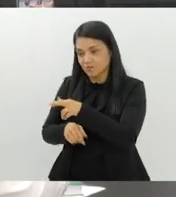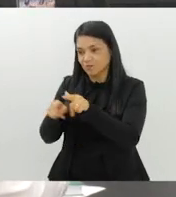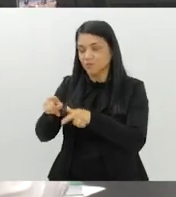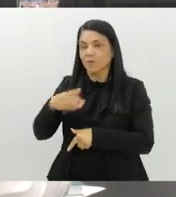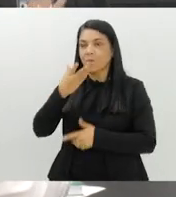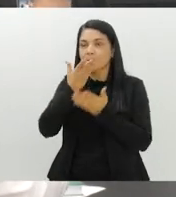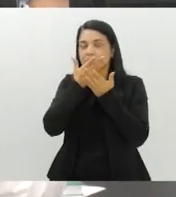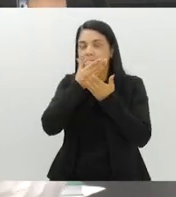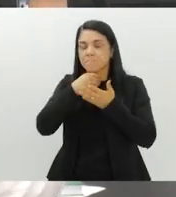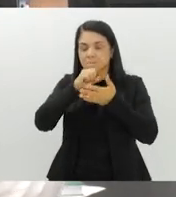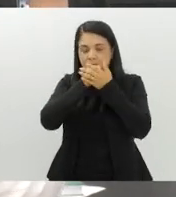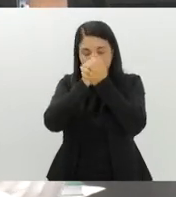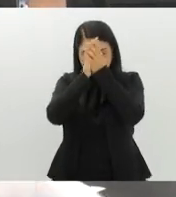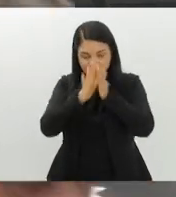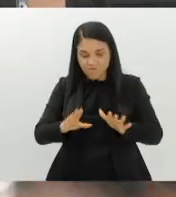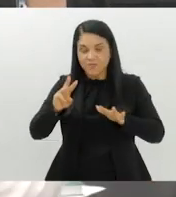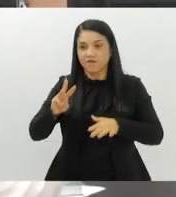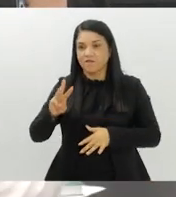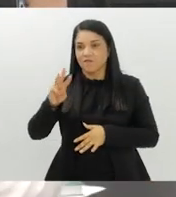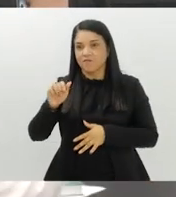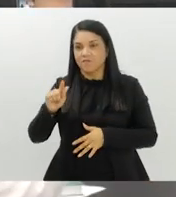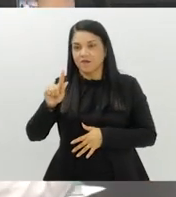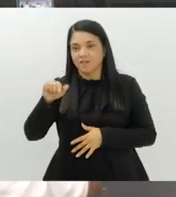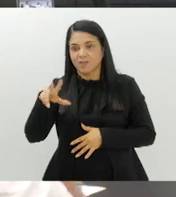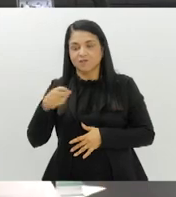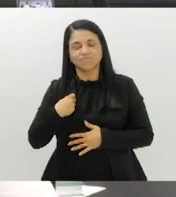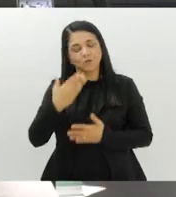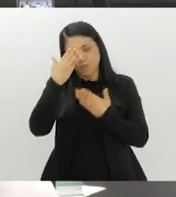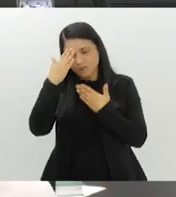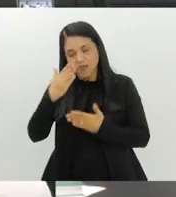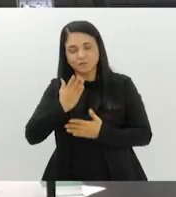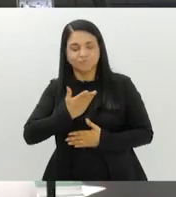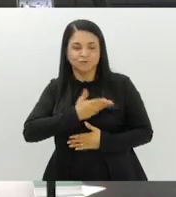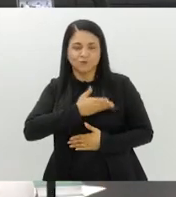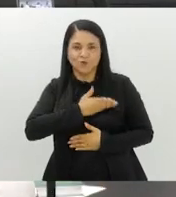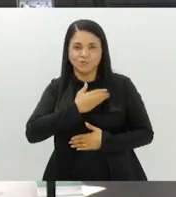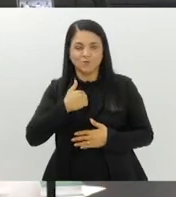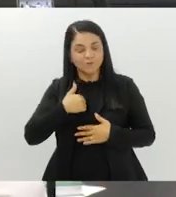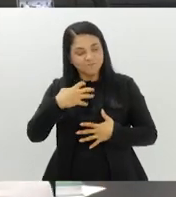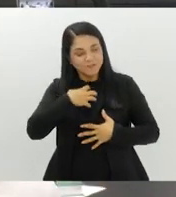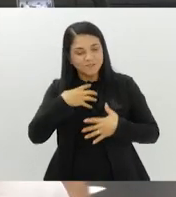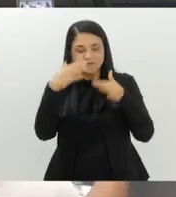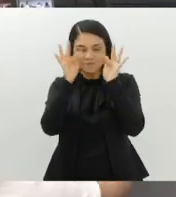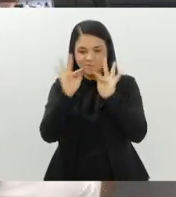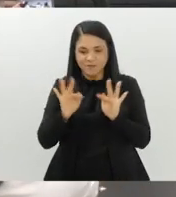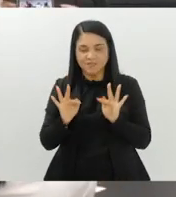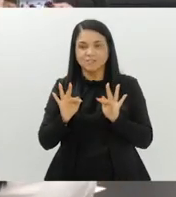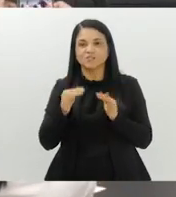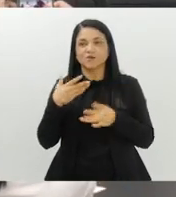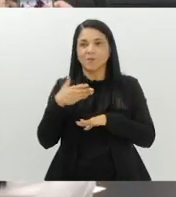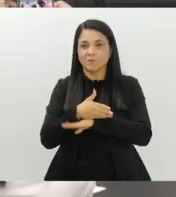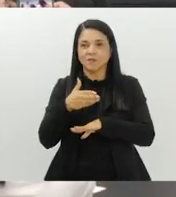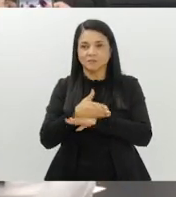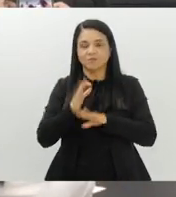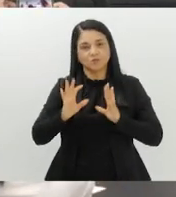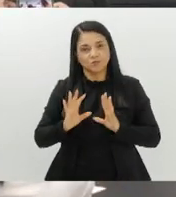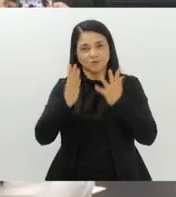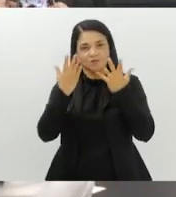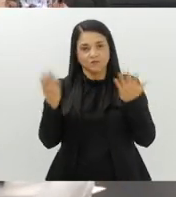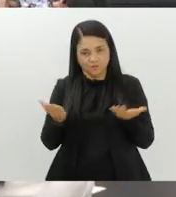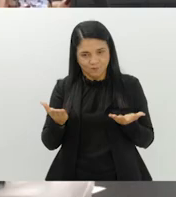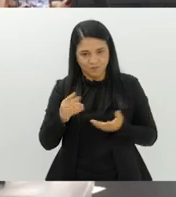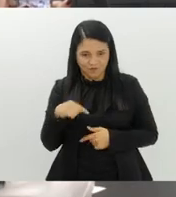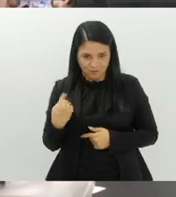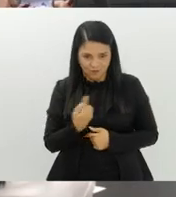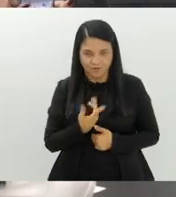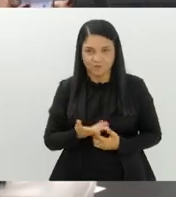Vaguinho. Obrigado, obrigado de fundo do meu coração. Estou muito feliz, saio daqui muito feliz com a participação no evento, no nosso